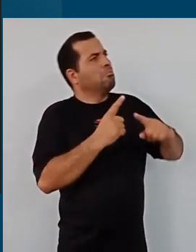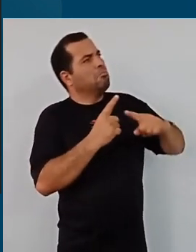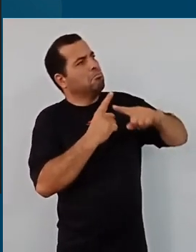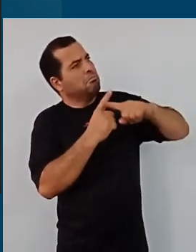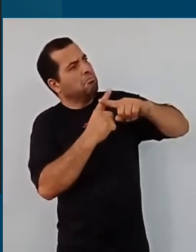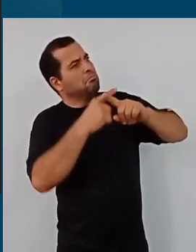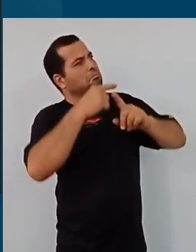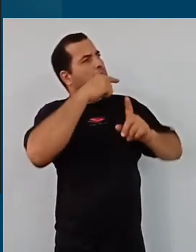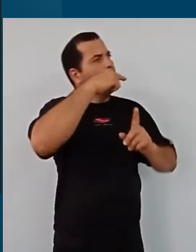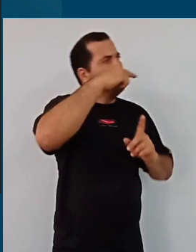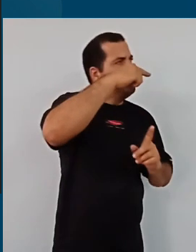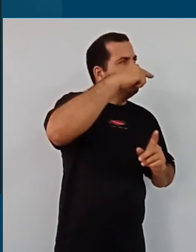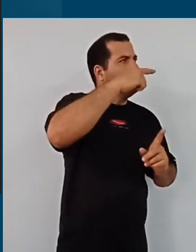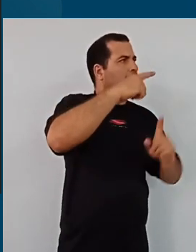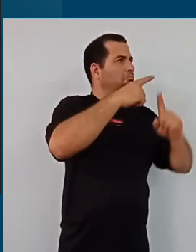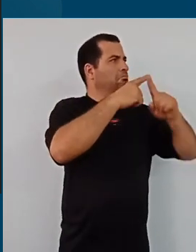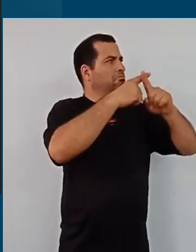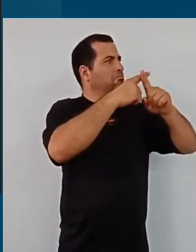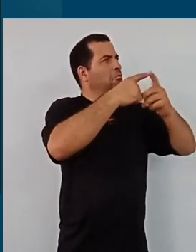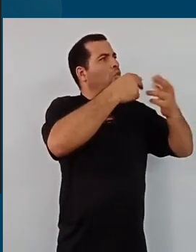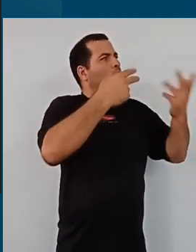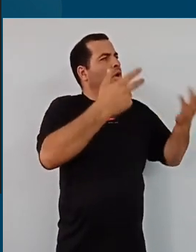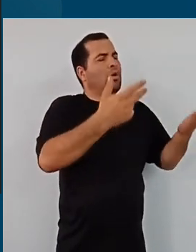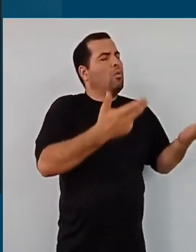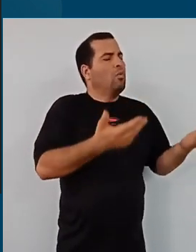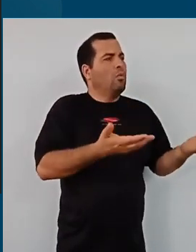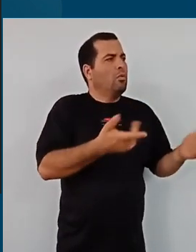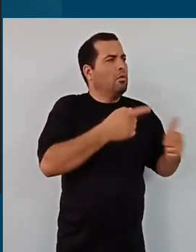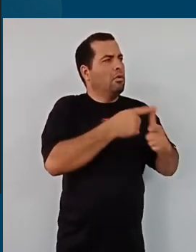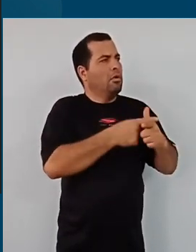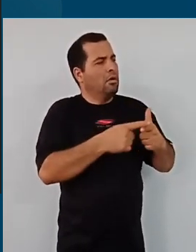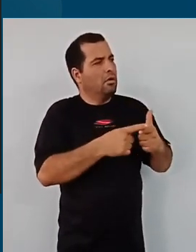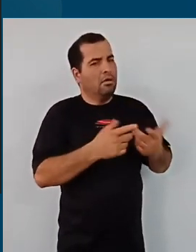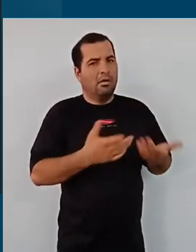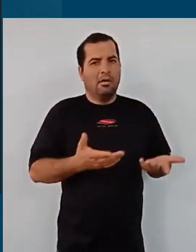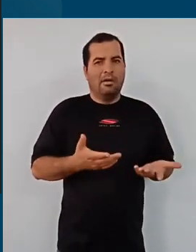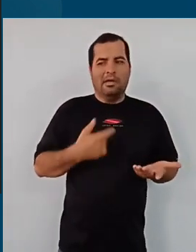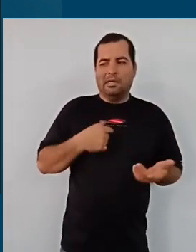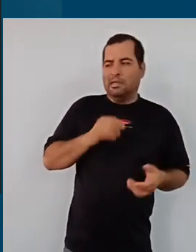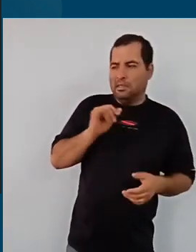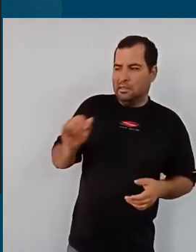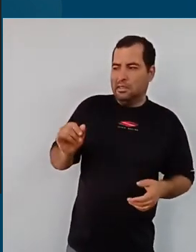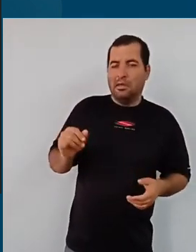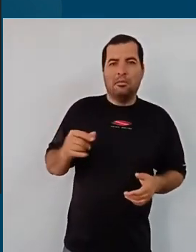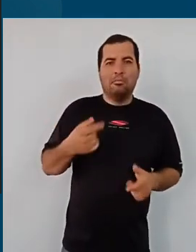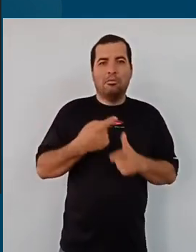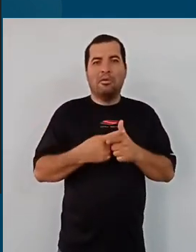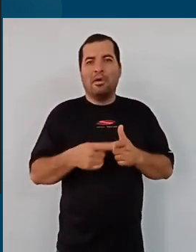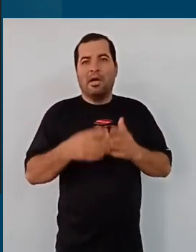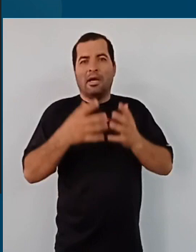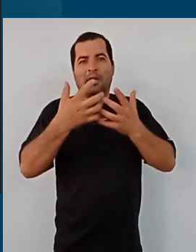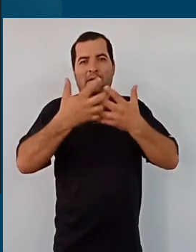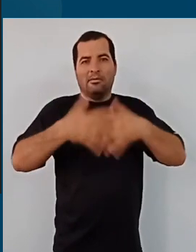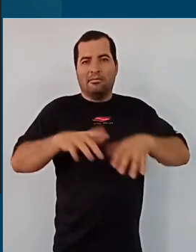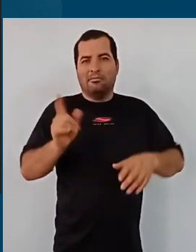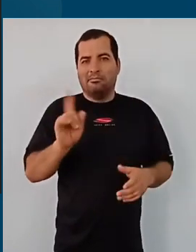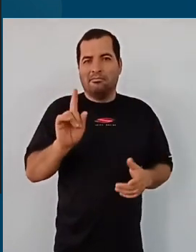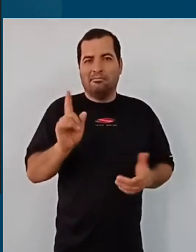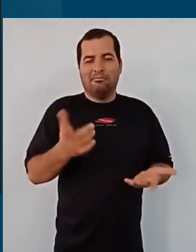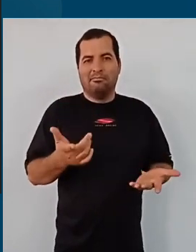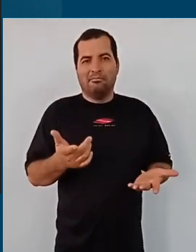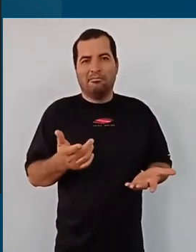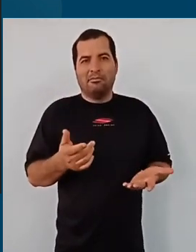Pô, ele pega lá os dois números e multiplica. Ele resolveu o problema? Não, ele não resolveu o problema. Ele só